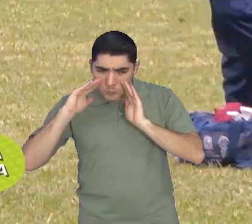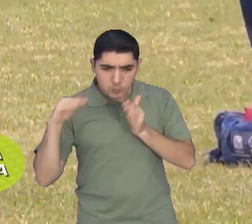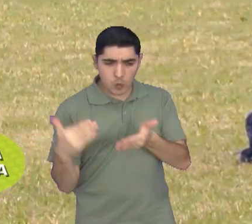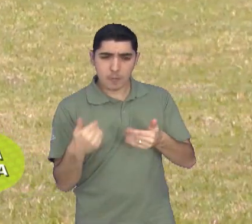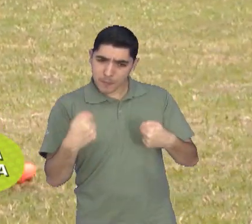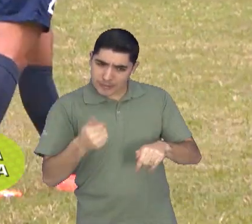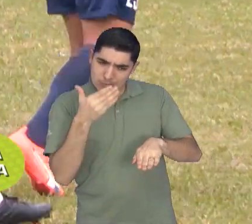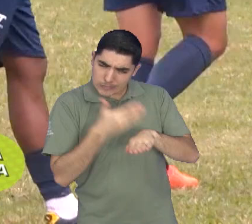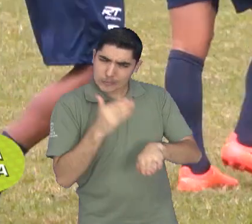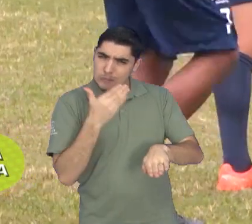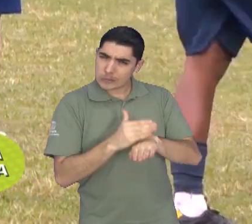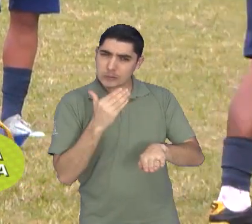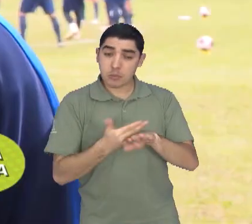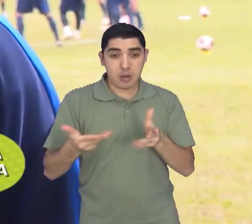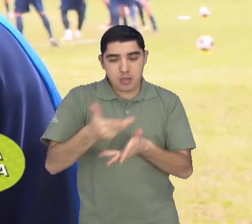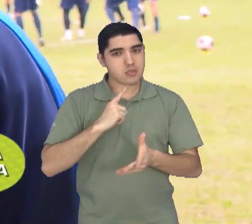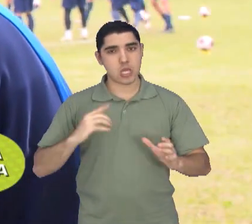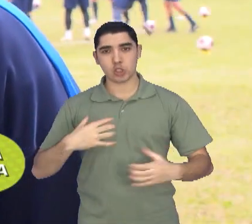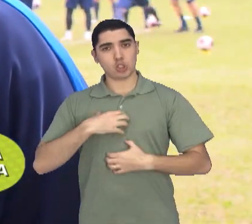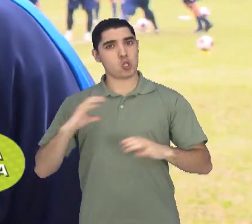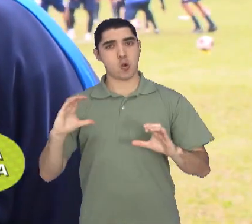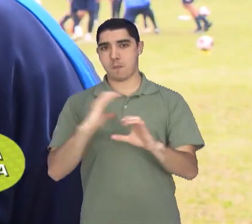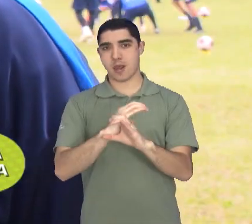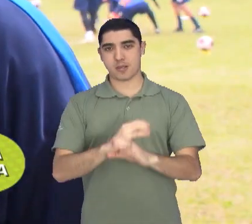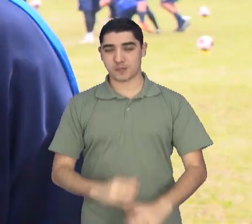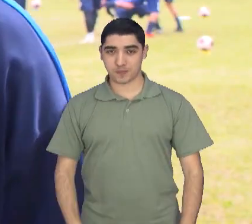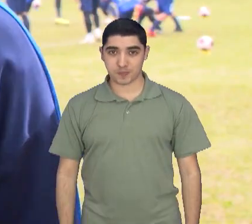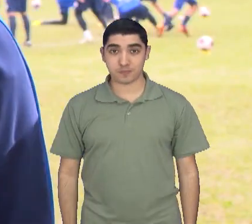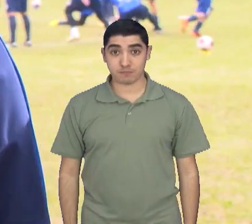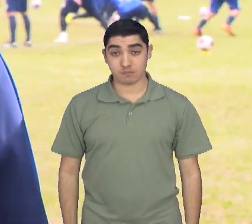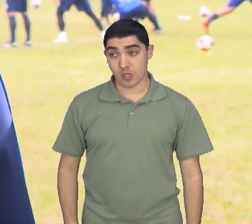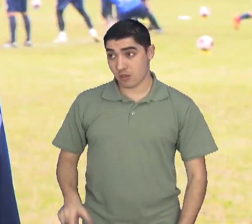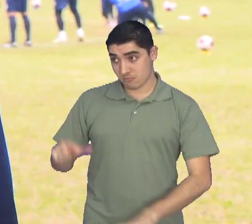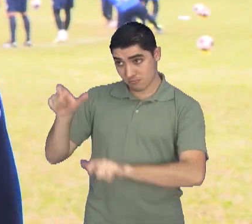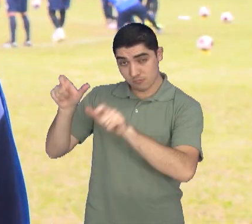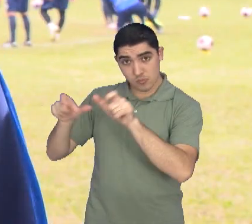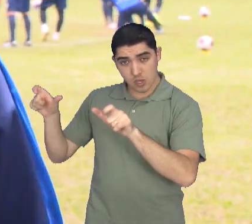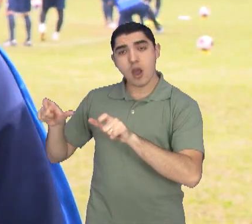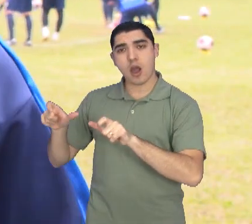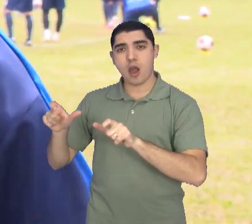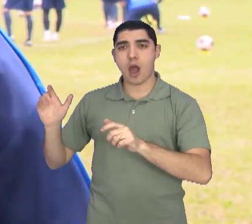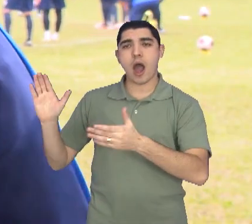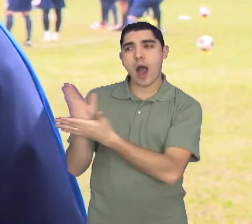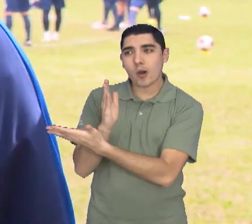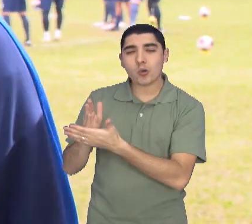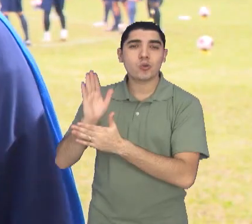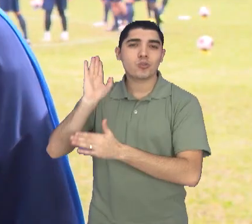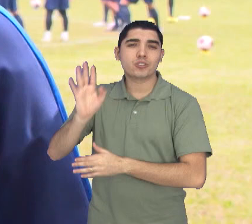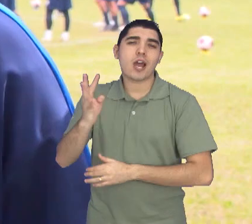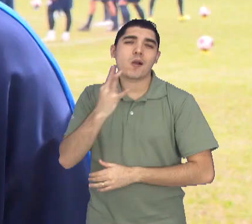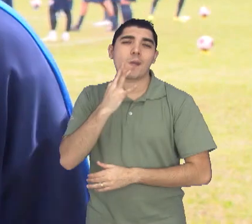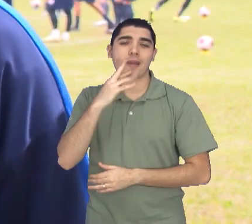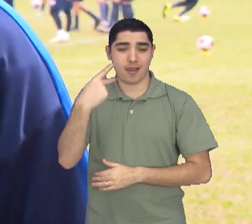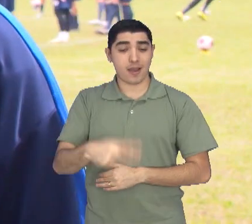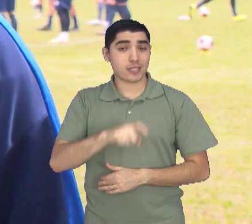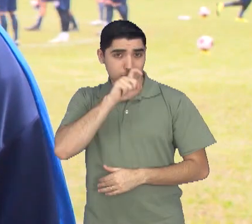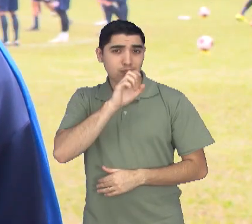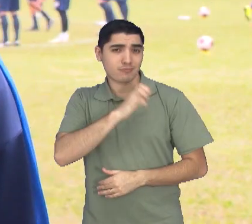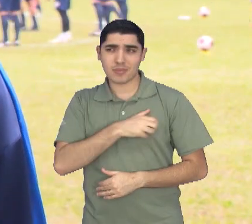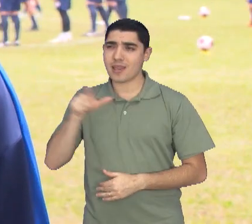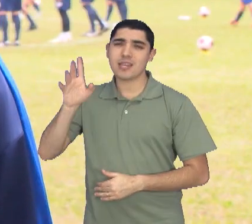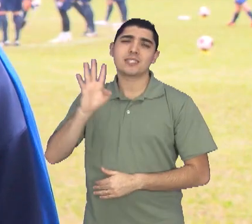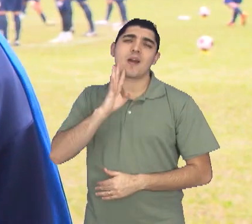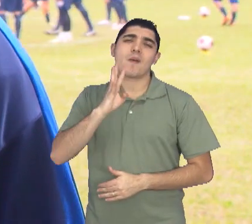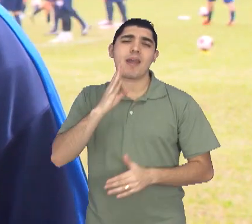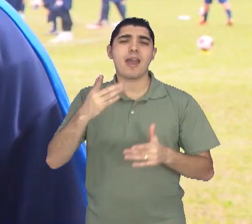mais preparada possível. Os jogadores que estavam aqui, os jogadores que conhecem, eles ajudam em todos os sentidos, né? No dia a dia